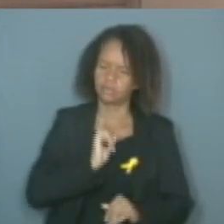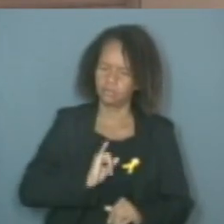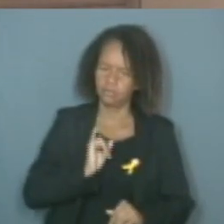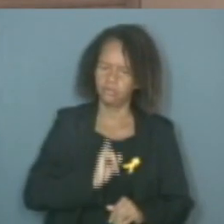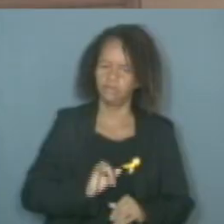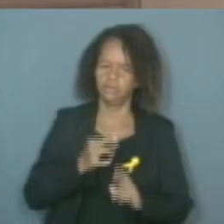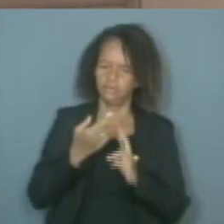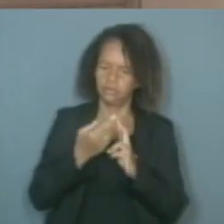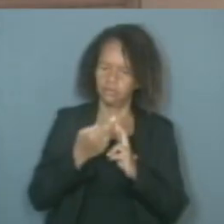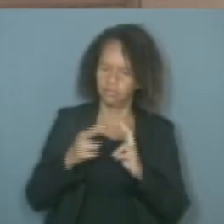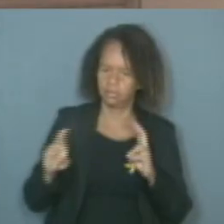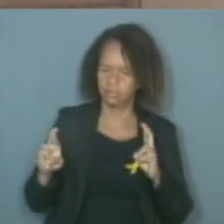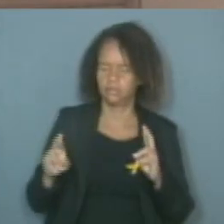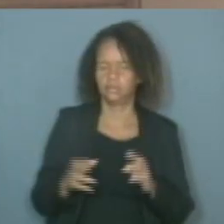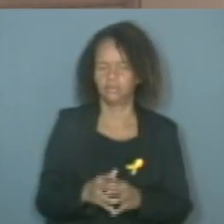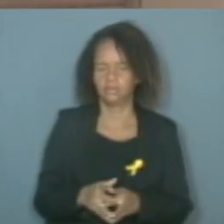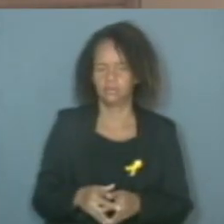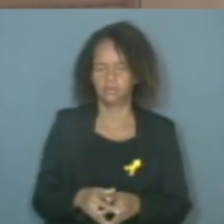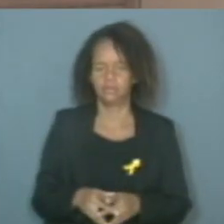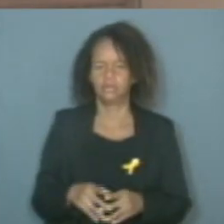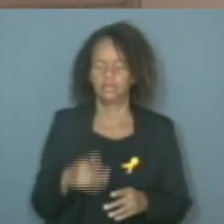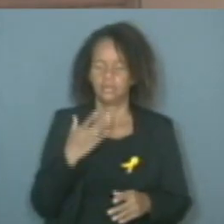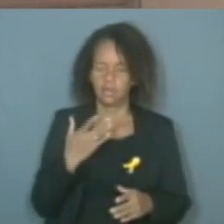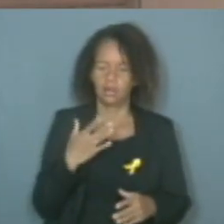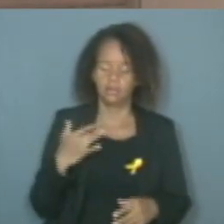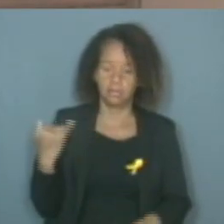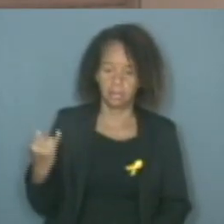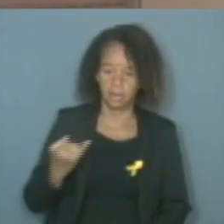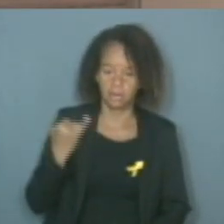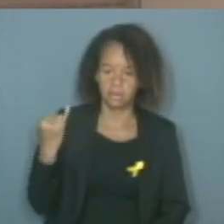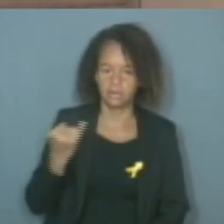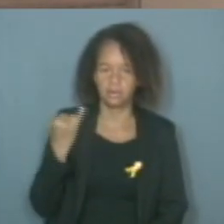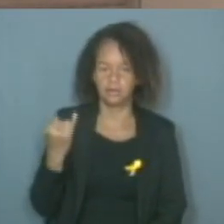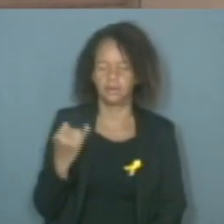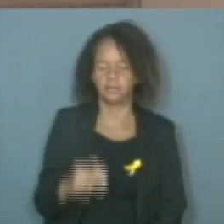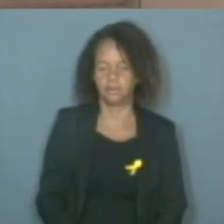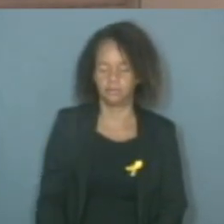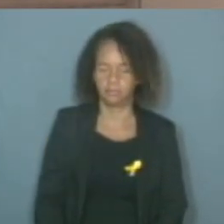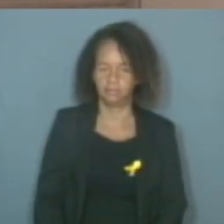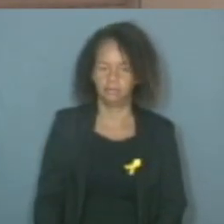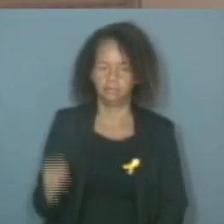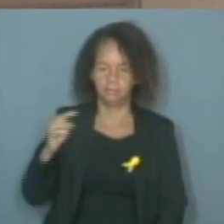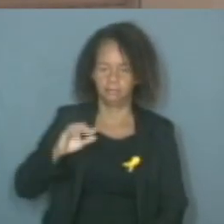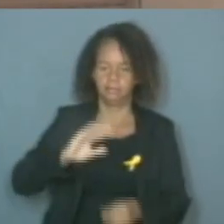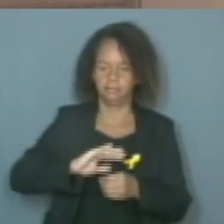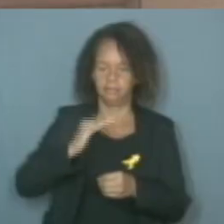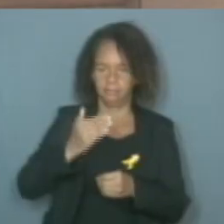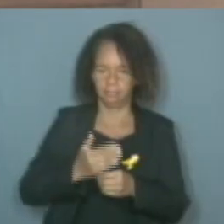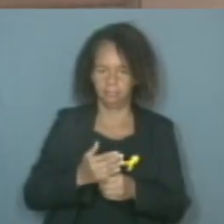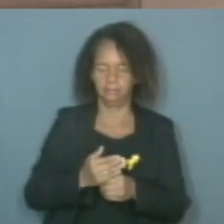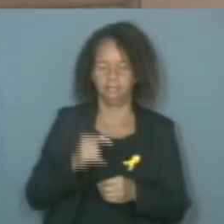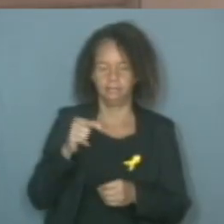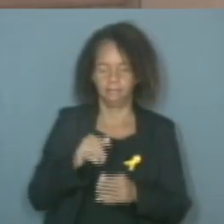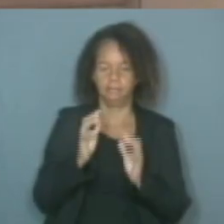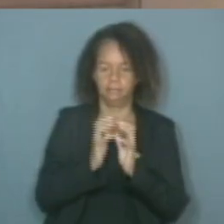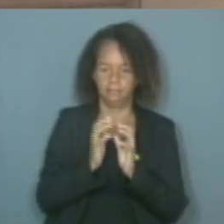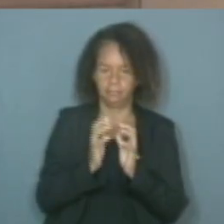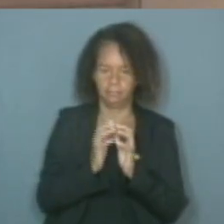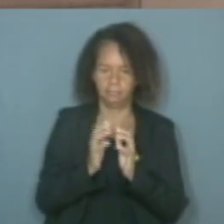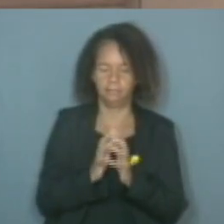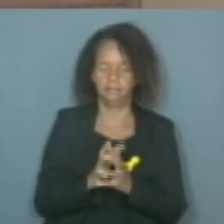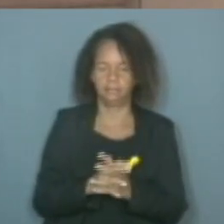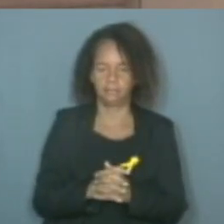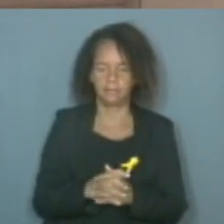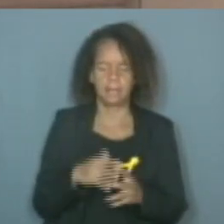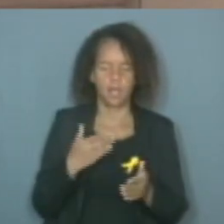intervalos religiosos. Então esse aqui é um passo muito importante nessa casa, para essa cidade, de que